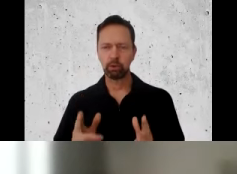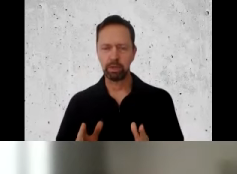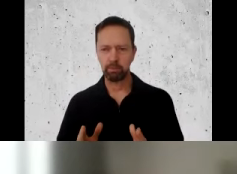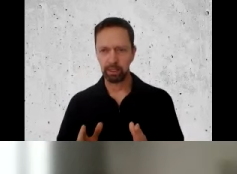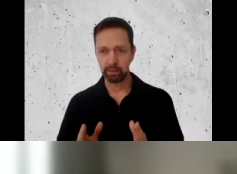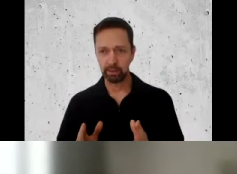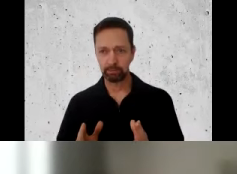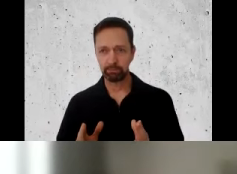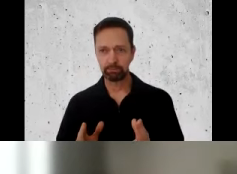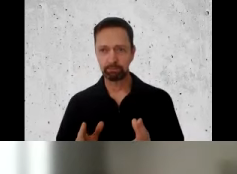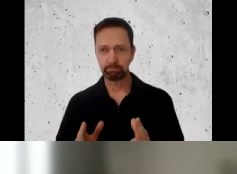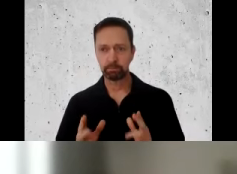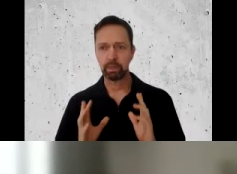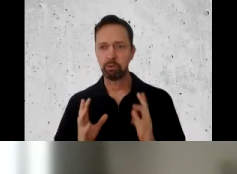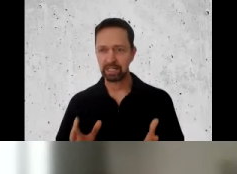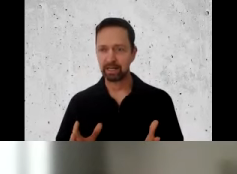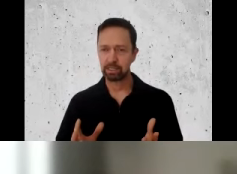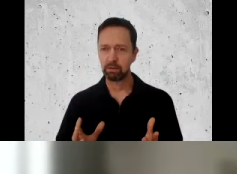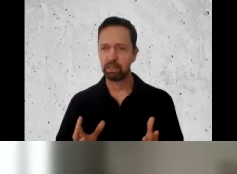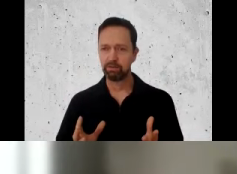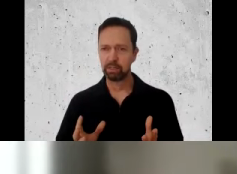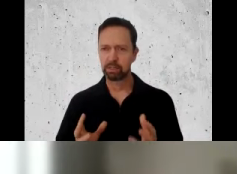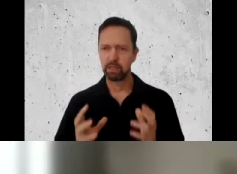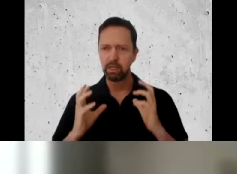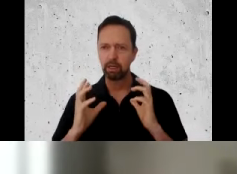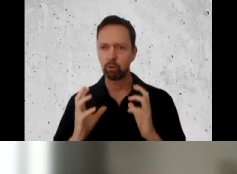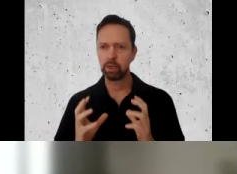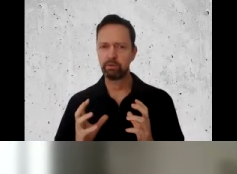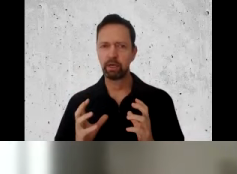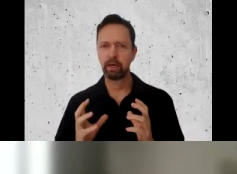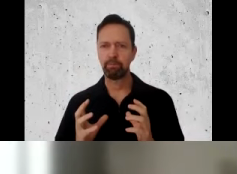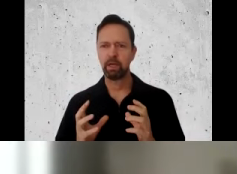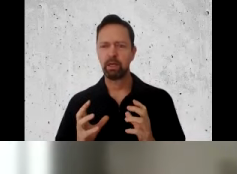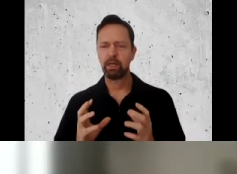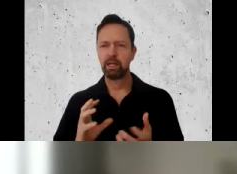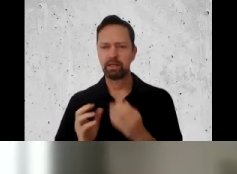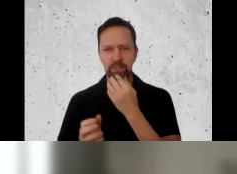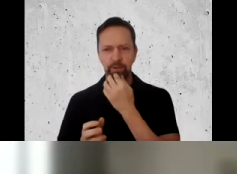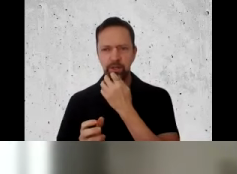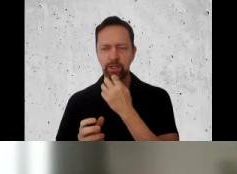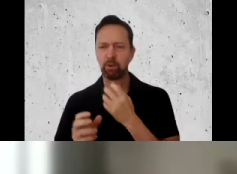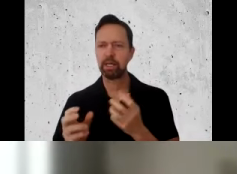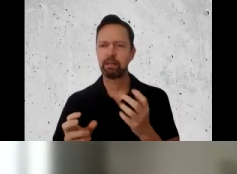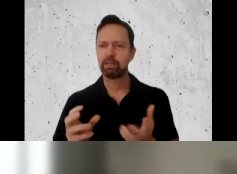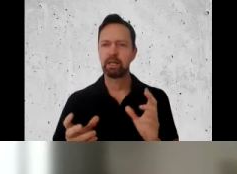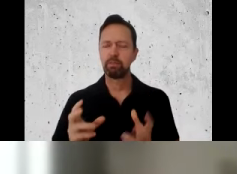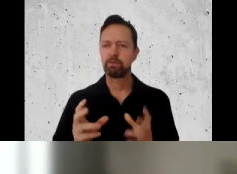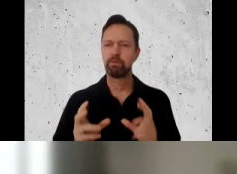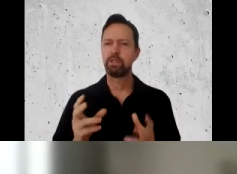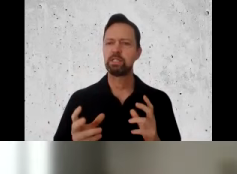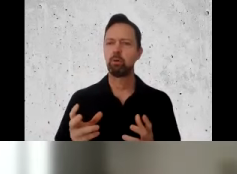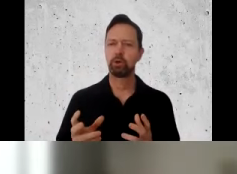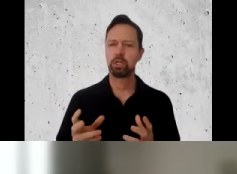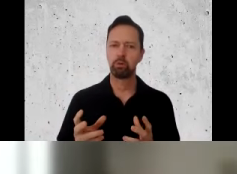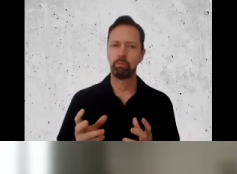da economia americana, para mostrar que eles são relevantes. Eu quero quantificar. E ele, no final, chegou que daria